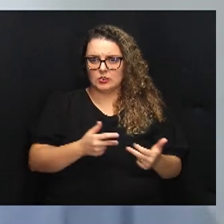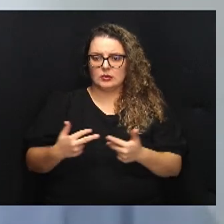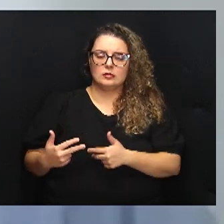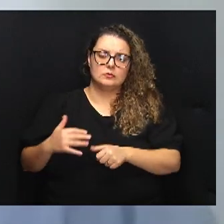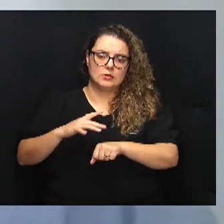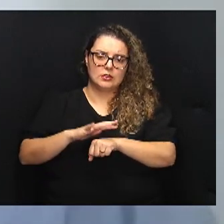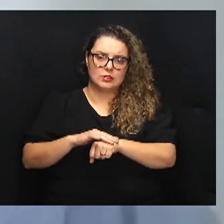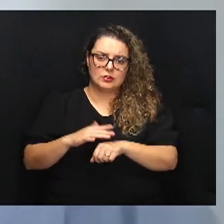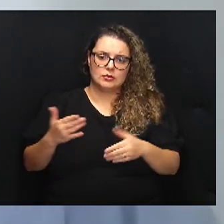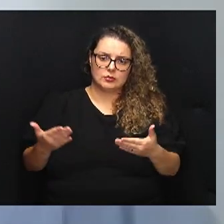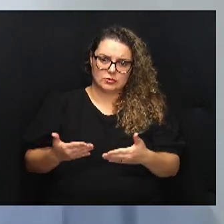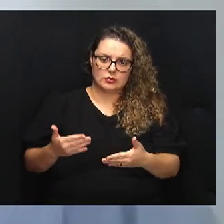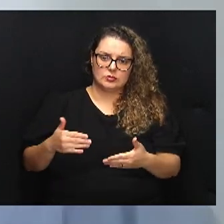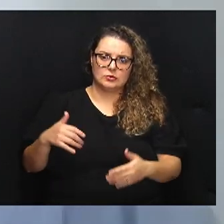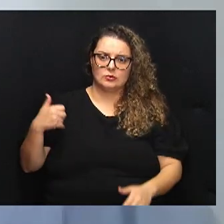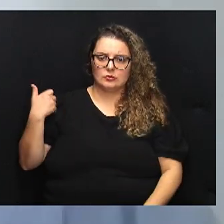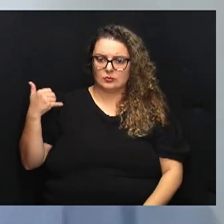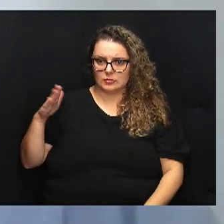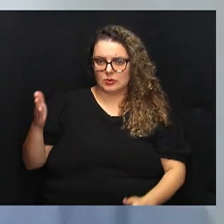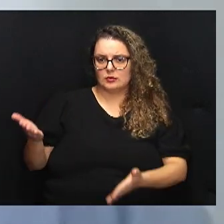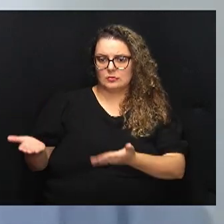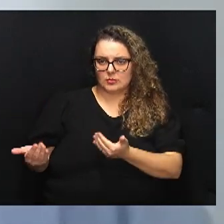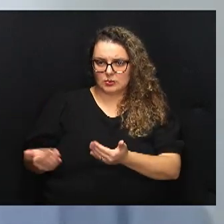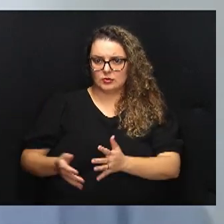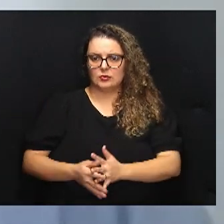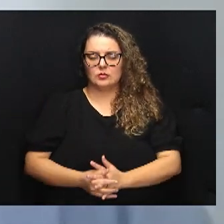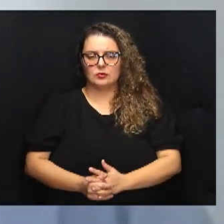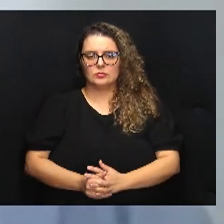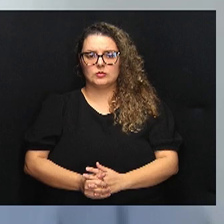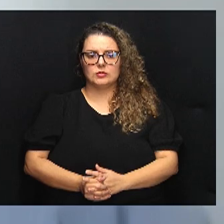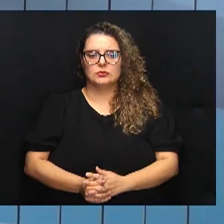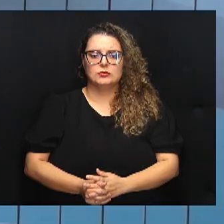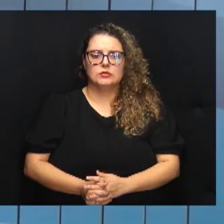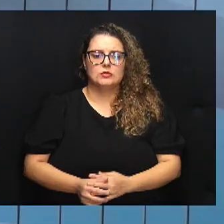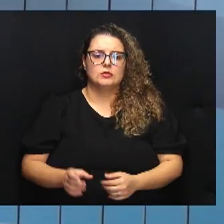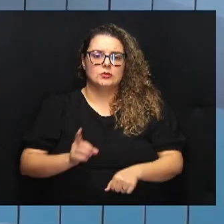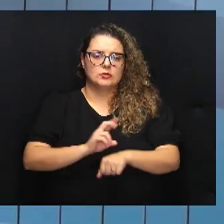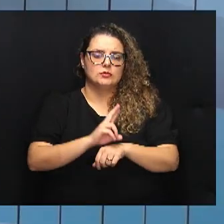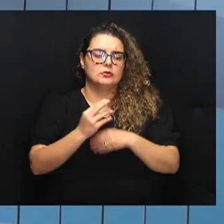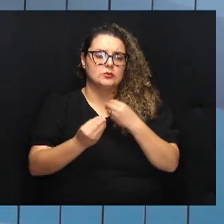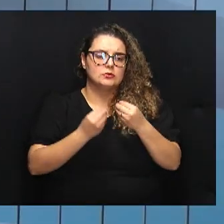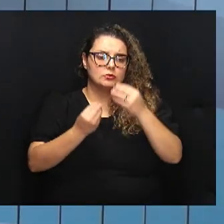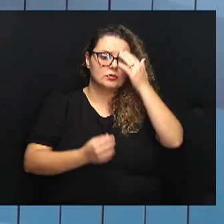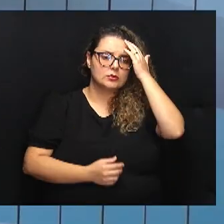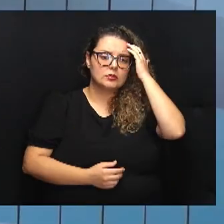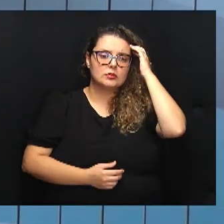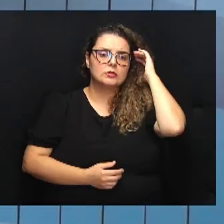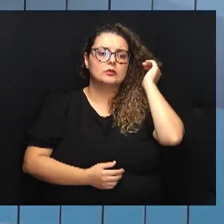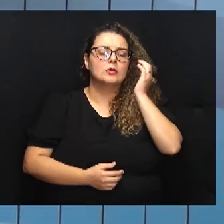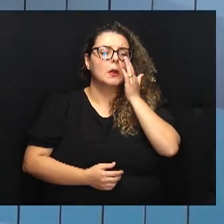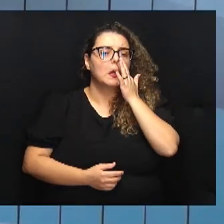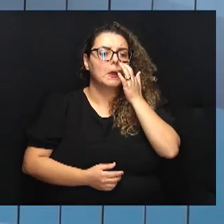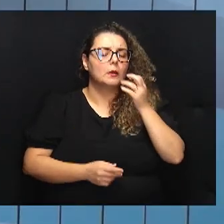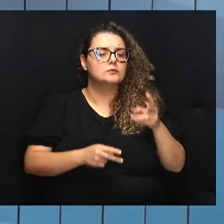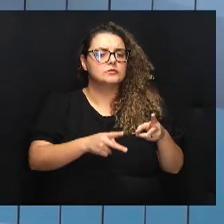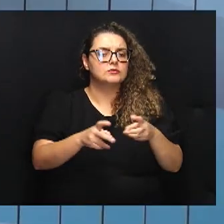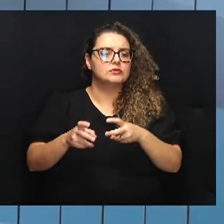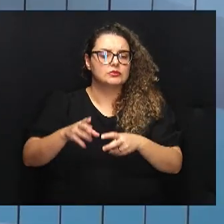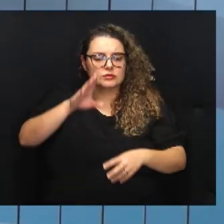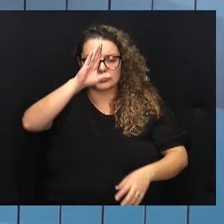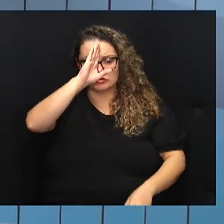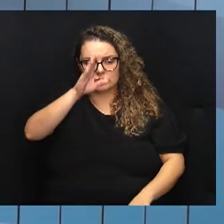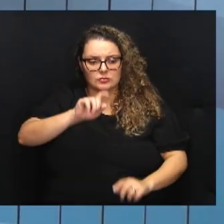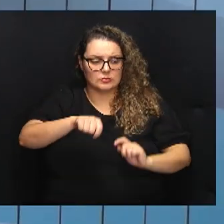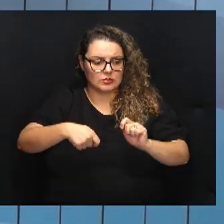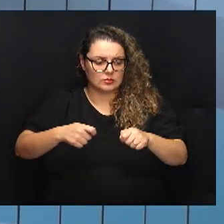doença agora, mais em adultos mais jovens. Doutor, e como que a gente pode identificar os principais